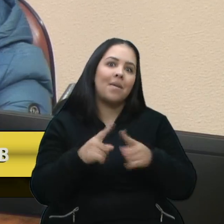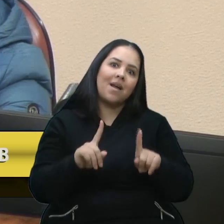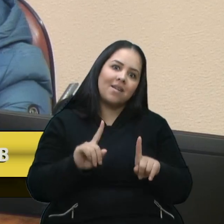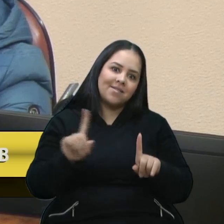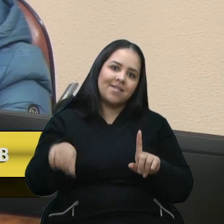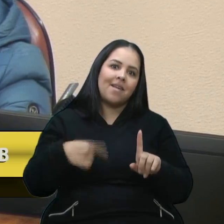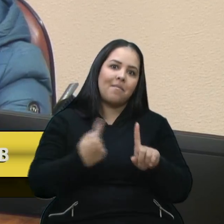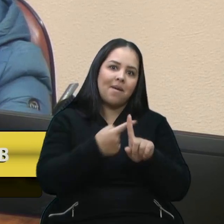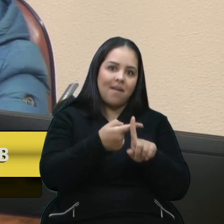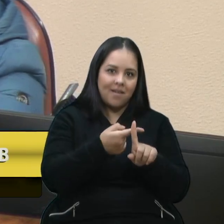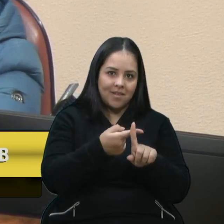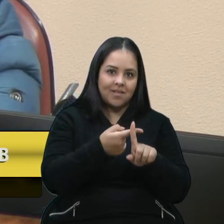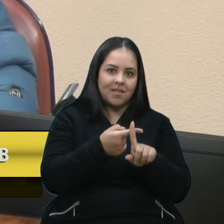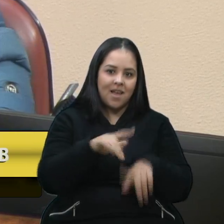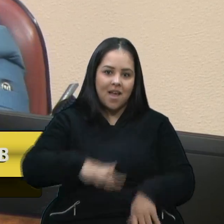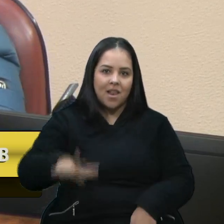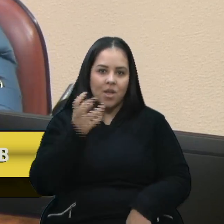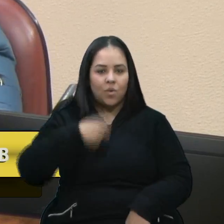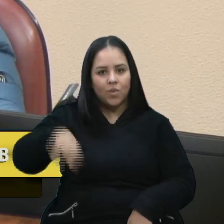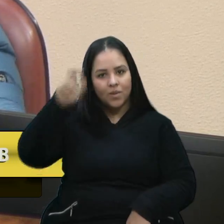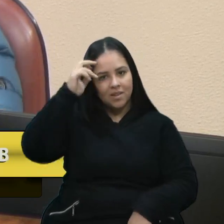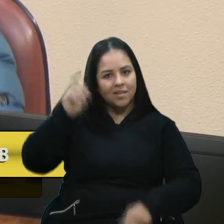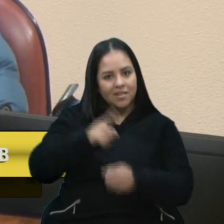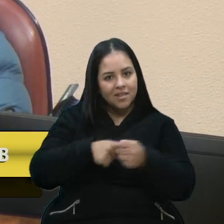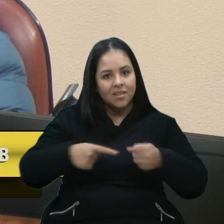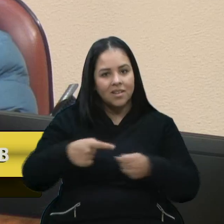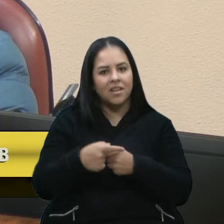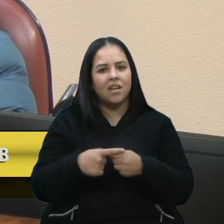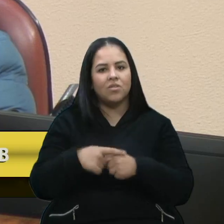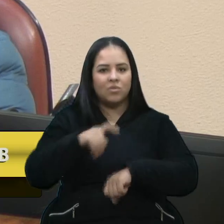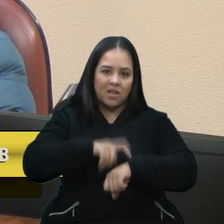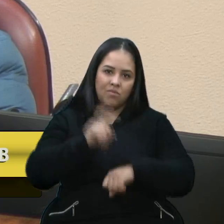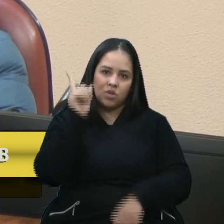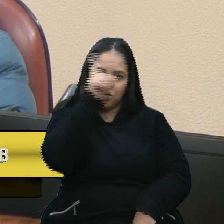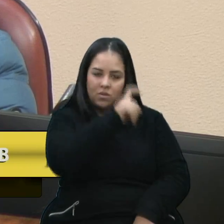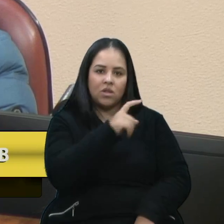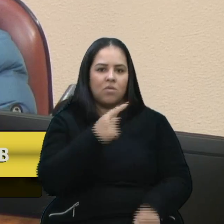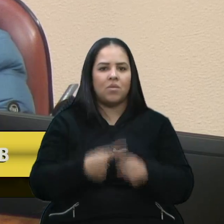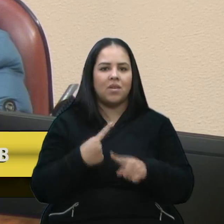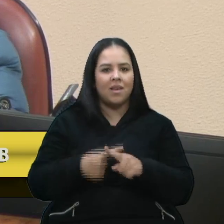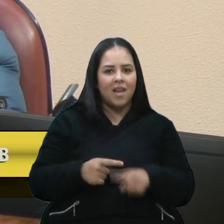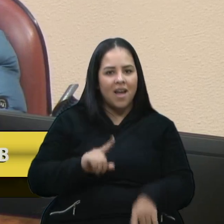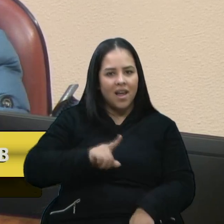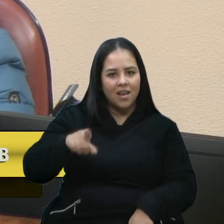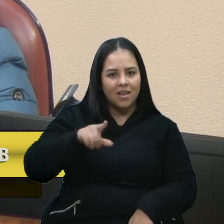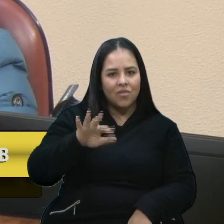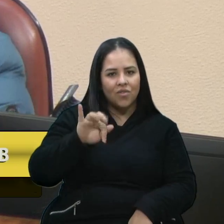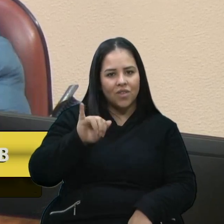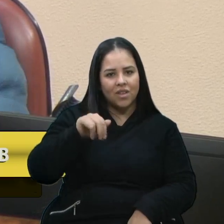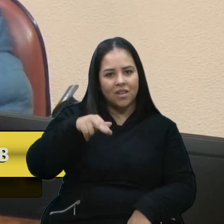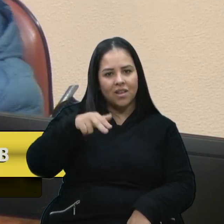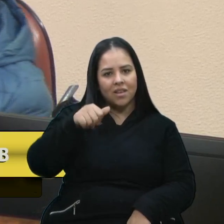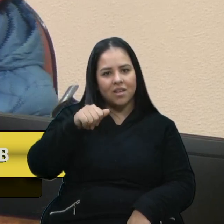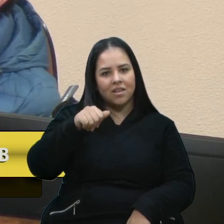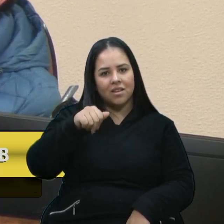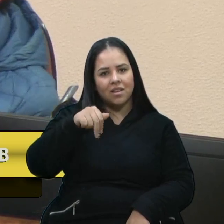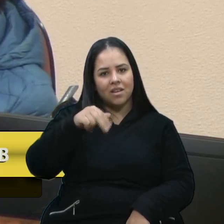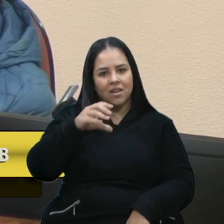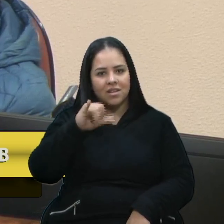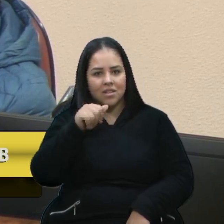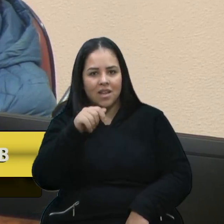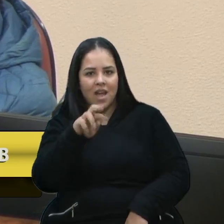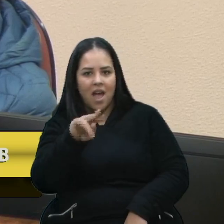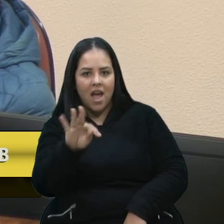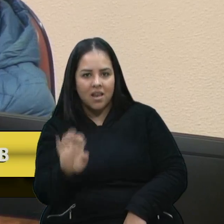na cultura da cidade, num momento tão difícil, e muito mais do que isso, né? O Financiarte propiciou com que o segmento cultural também